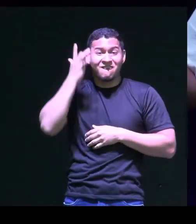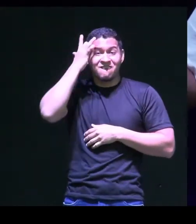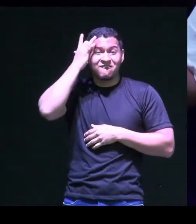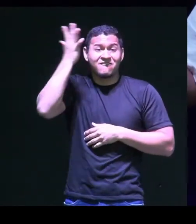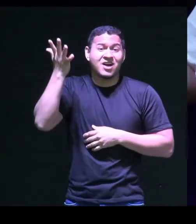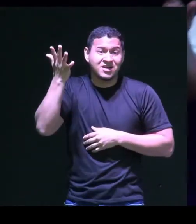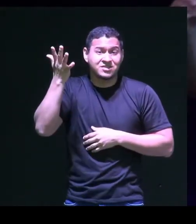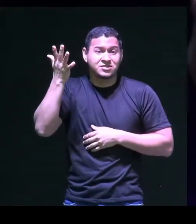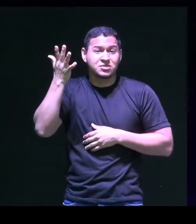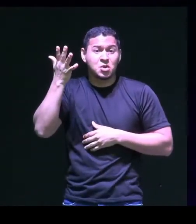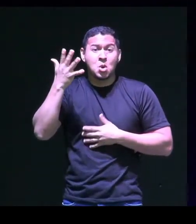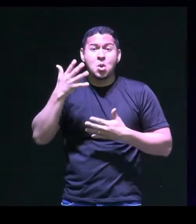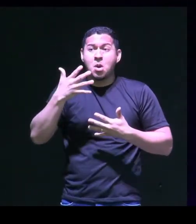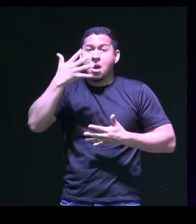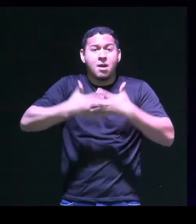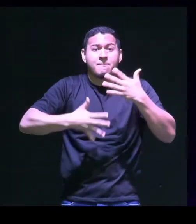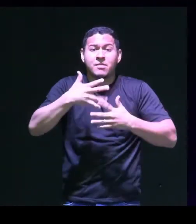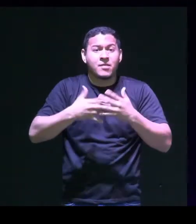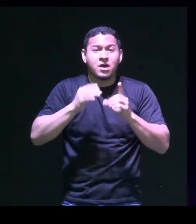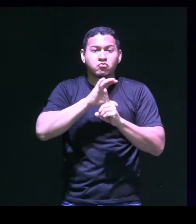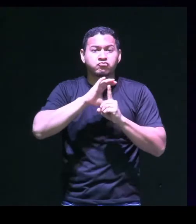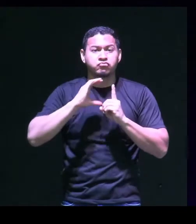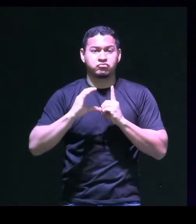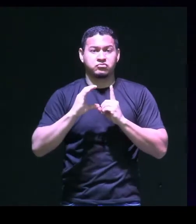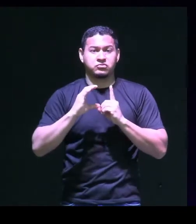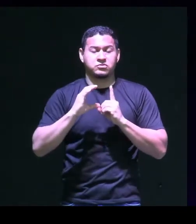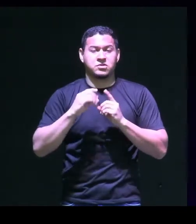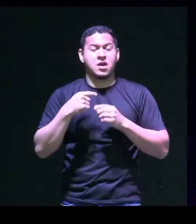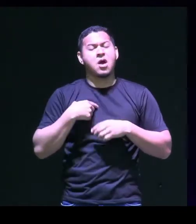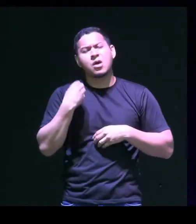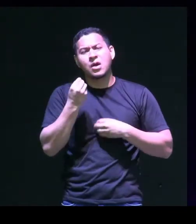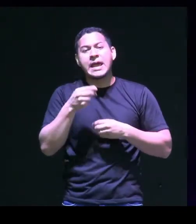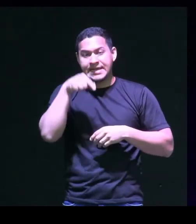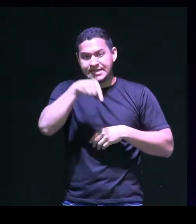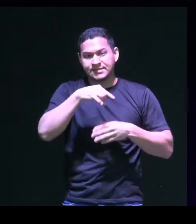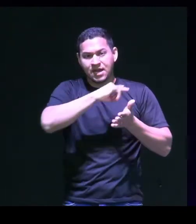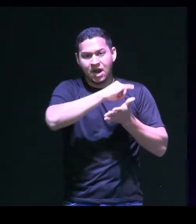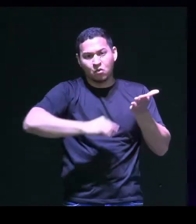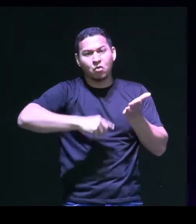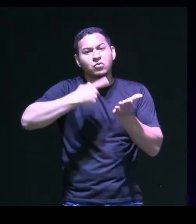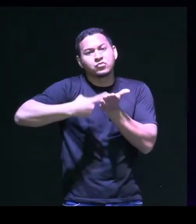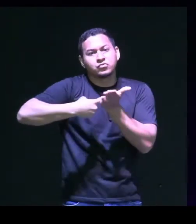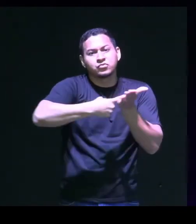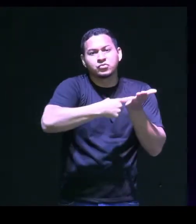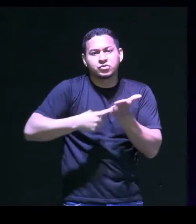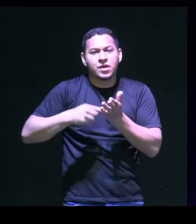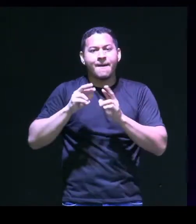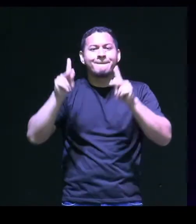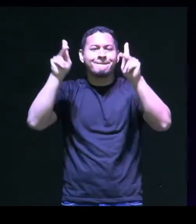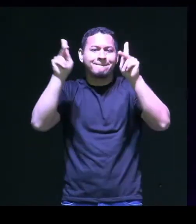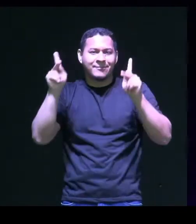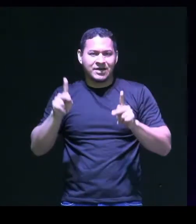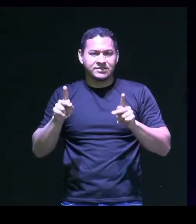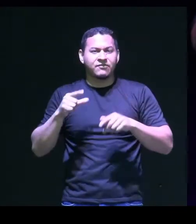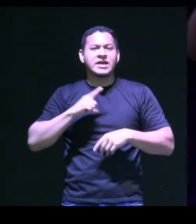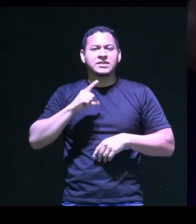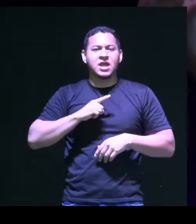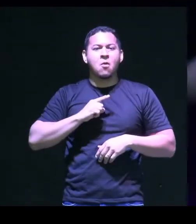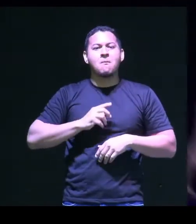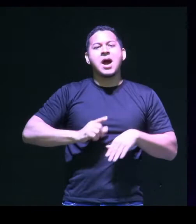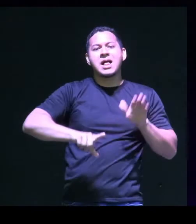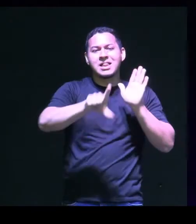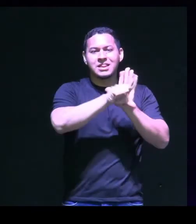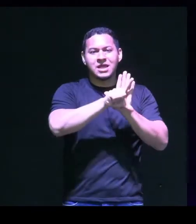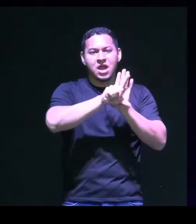cultos. E deixa eu te falar, por esse acordo de paz, o que vai acontecer no final é uma lei mundial